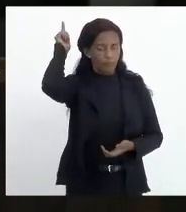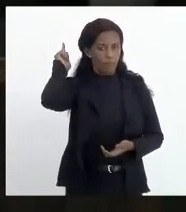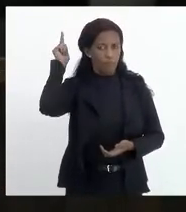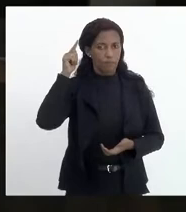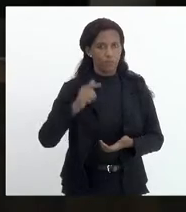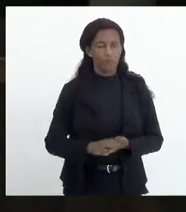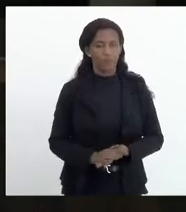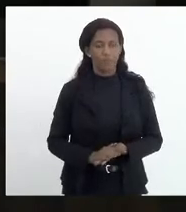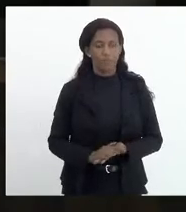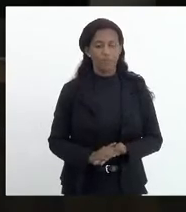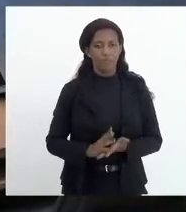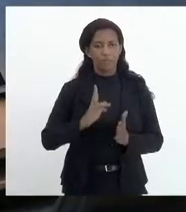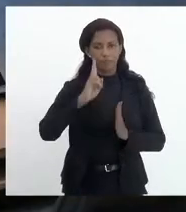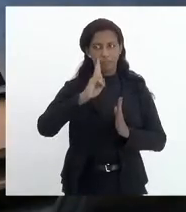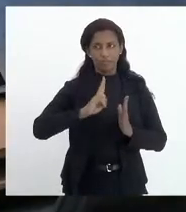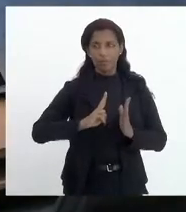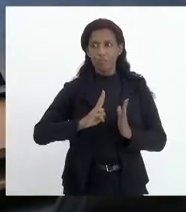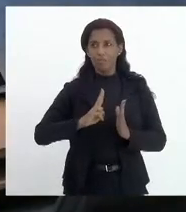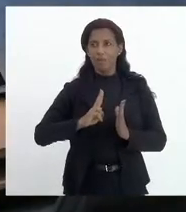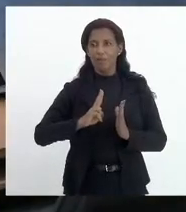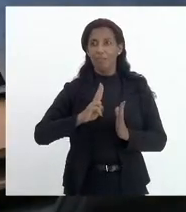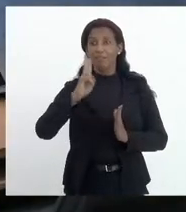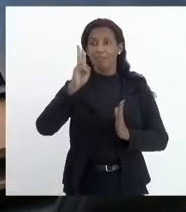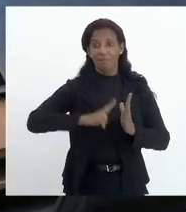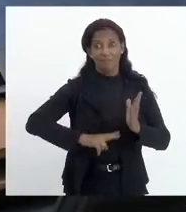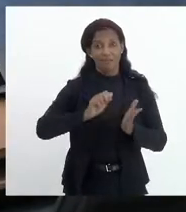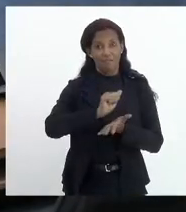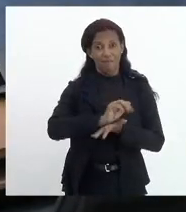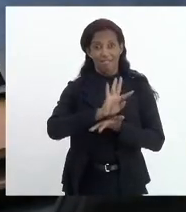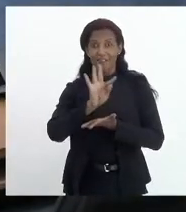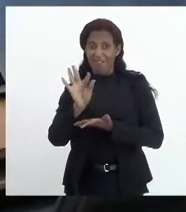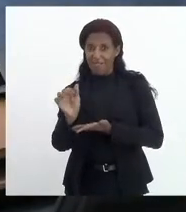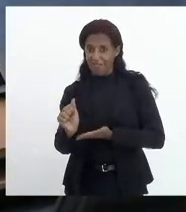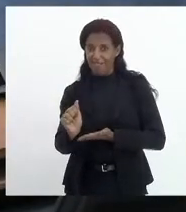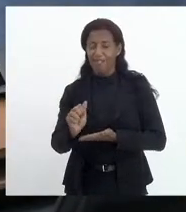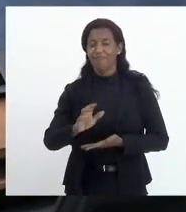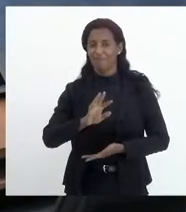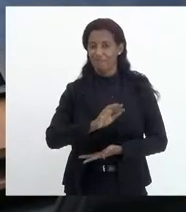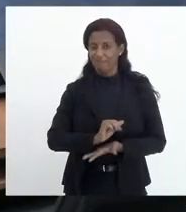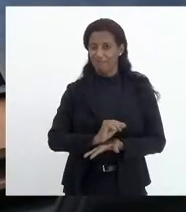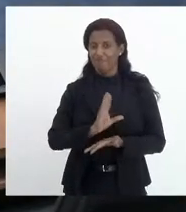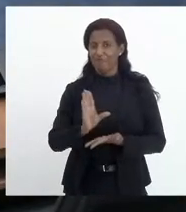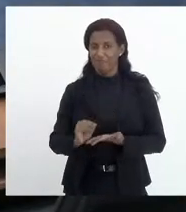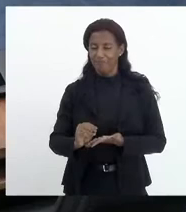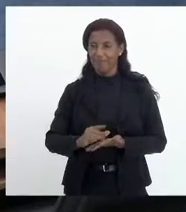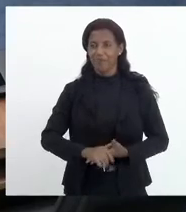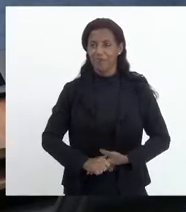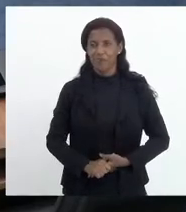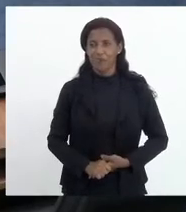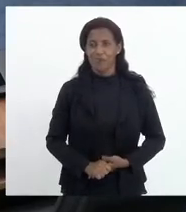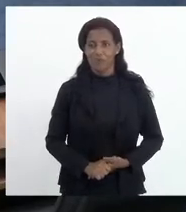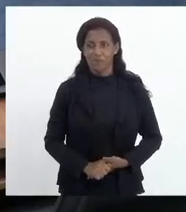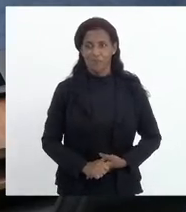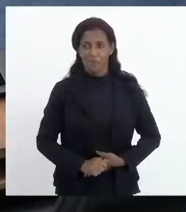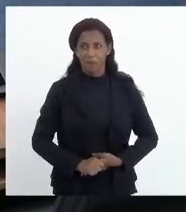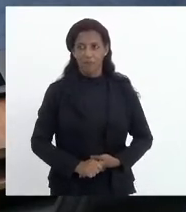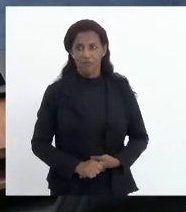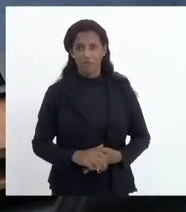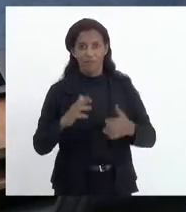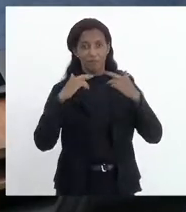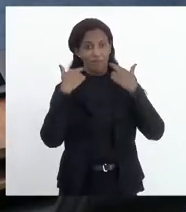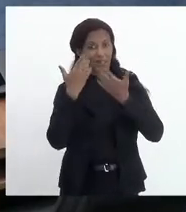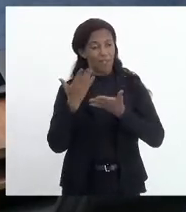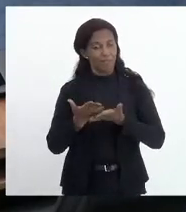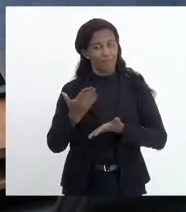para fazer o uso da palavra é e a para fazer a leitura da ata e da